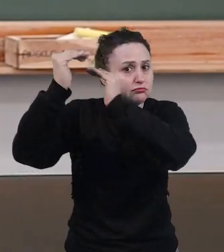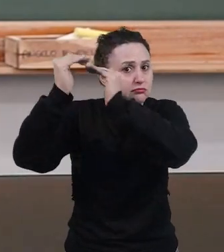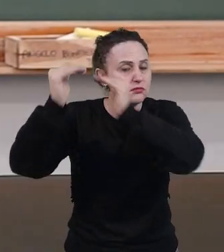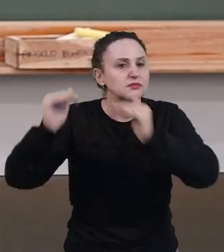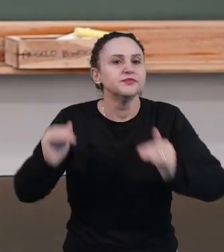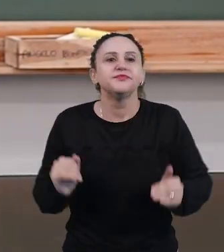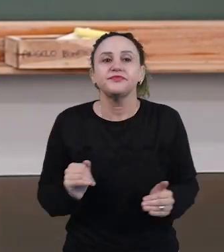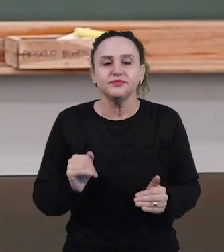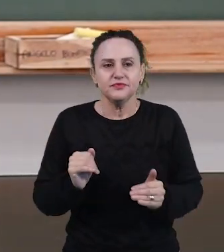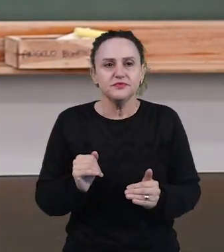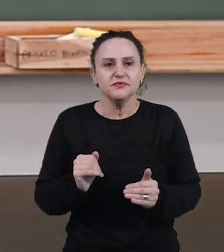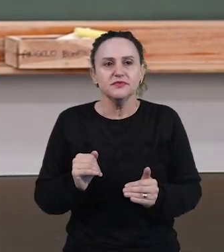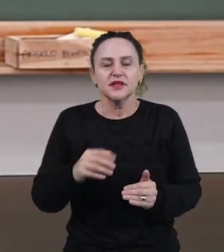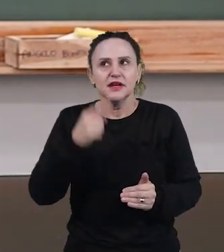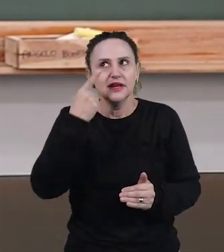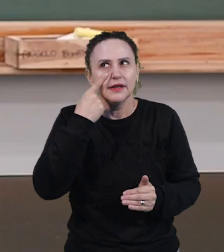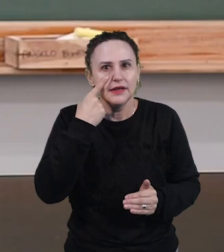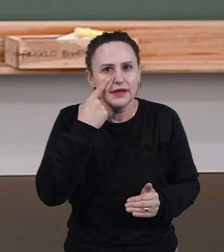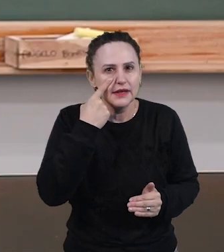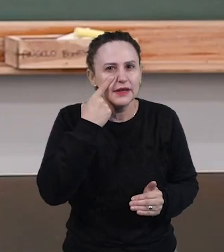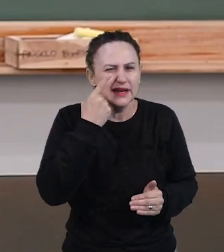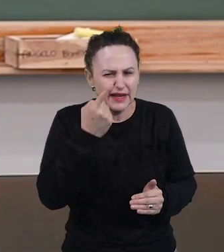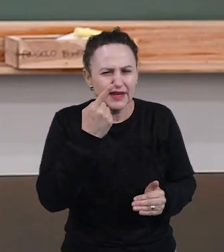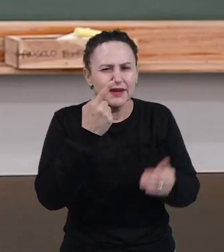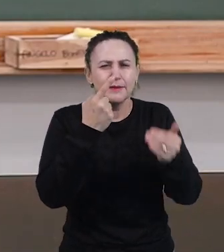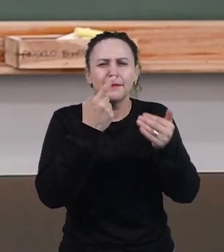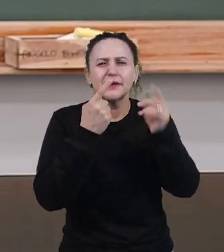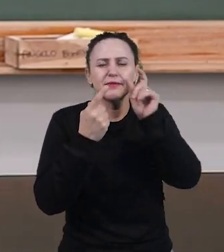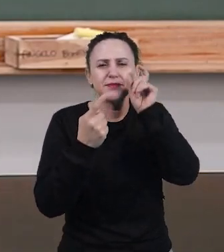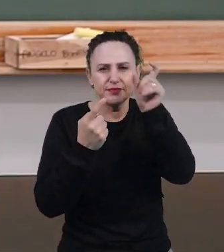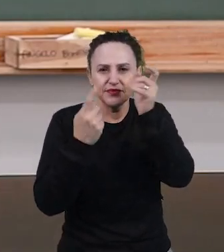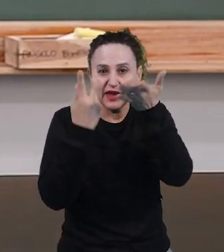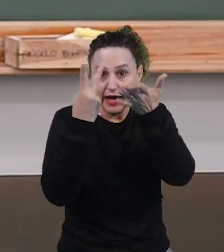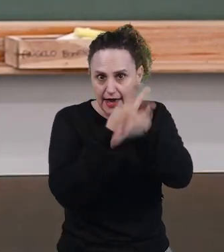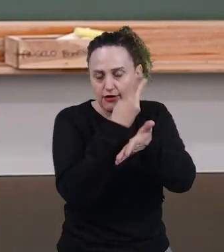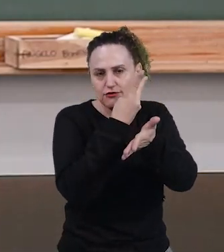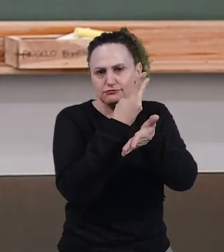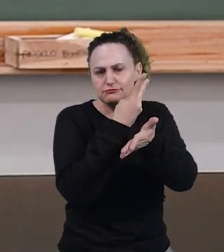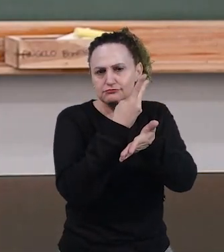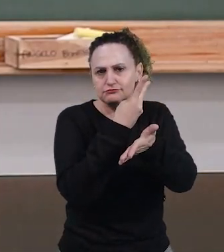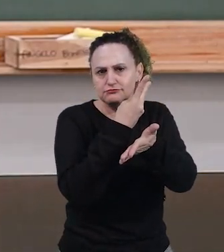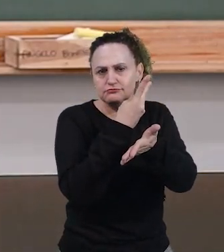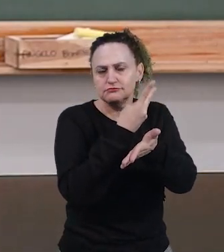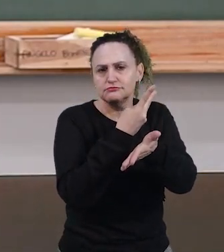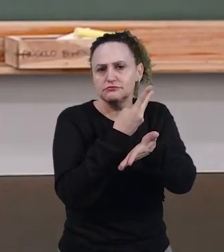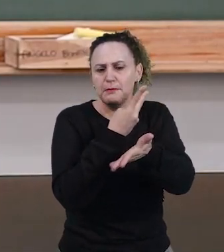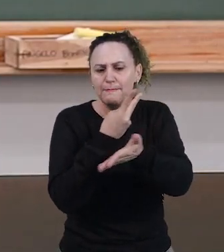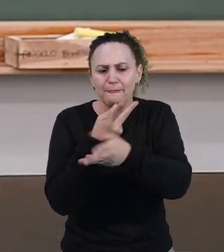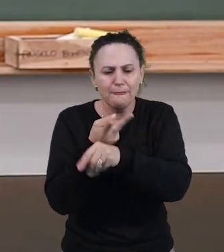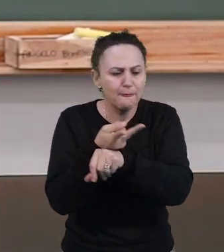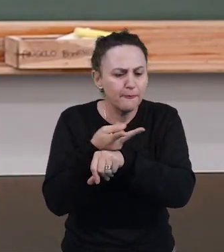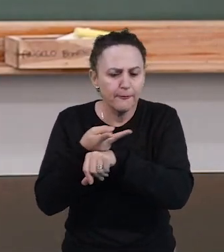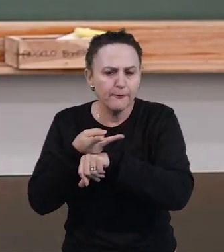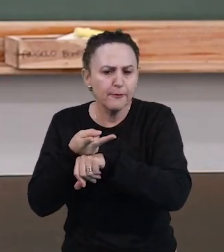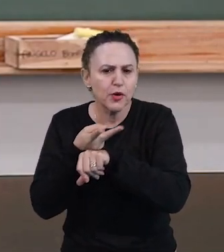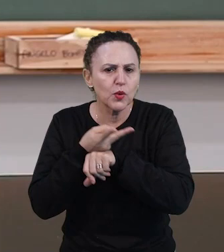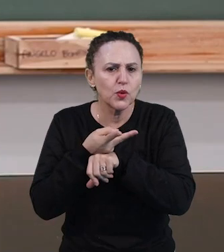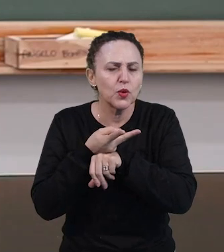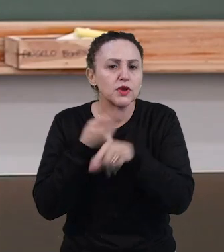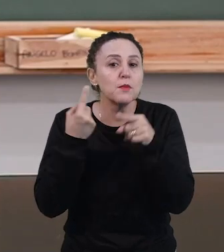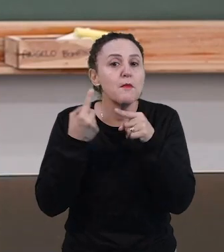bem importante, lembrem do erro, né? Não descartem o erro, façam como o Piaget. Busquem, olhem para esse erro,